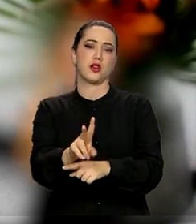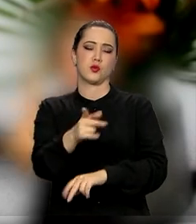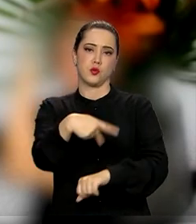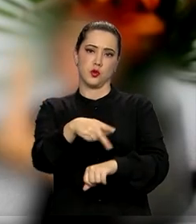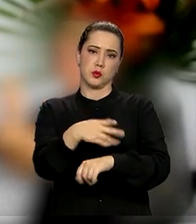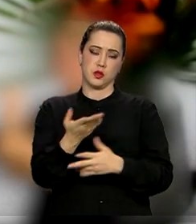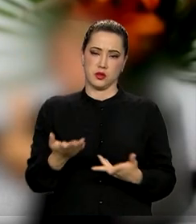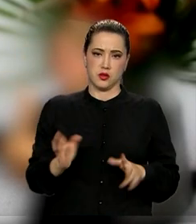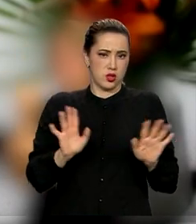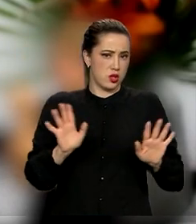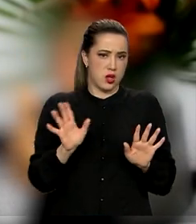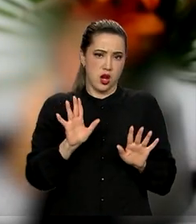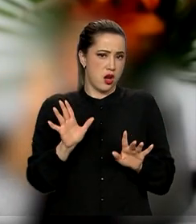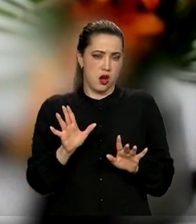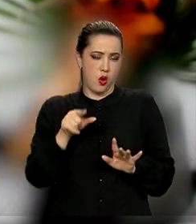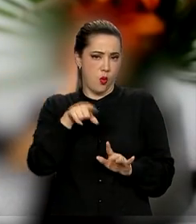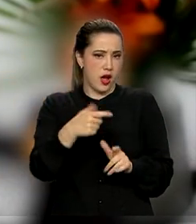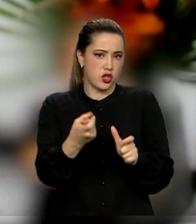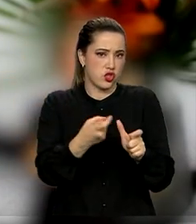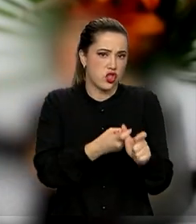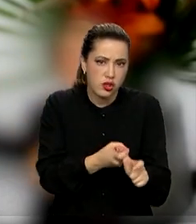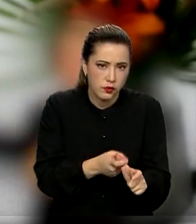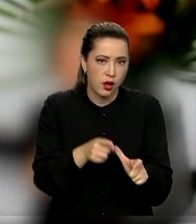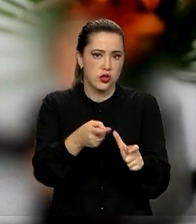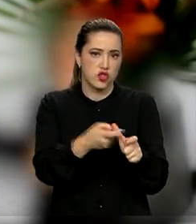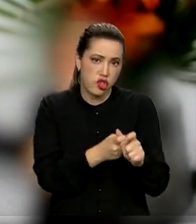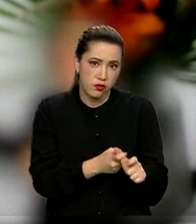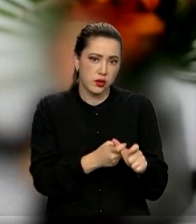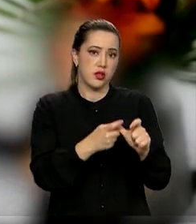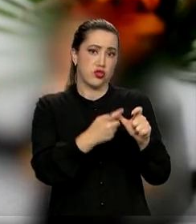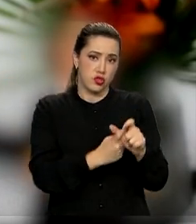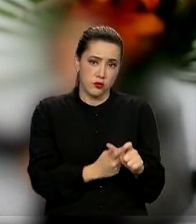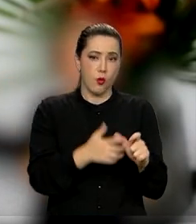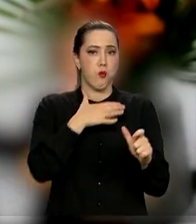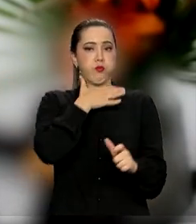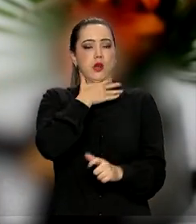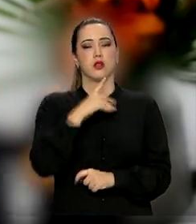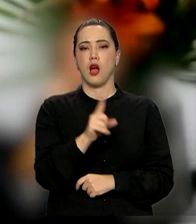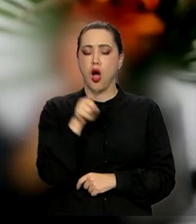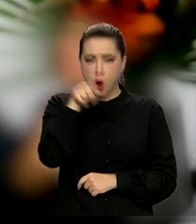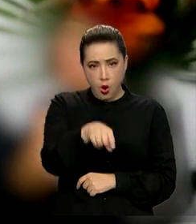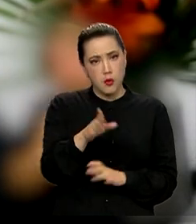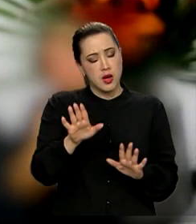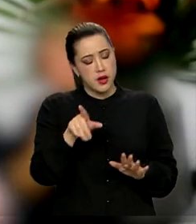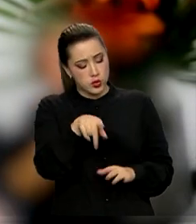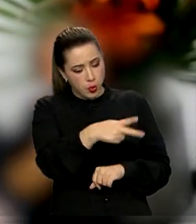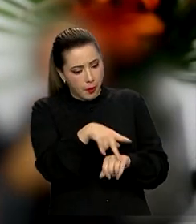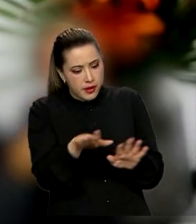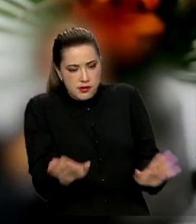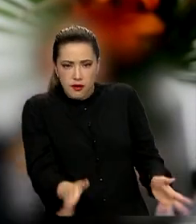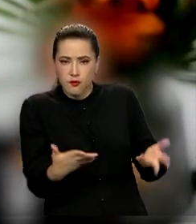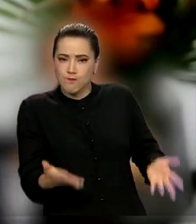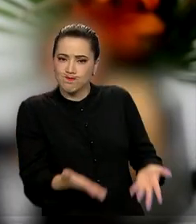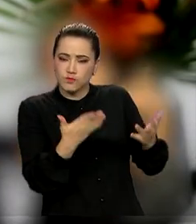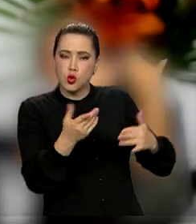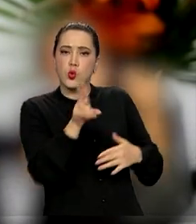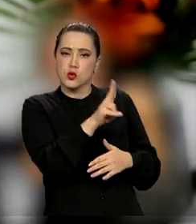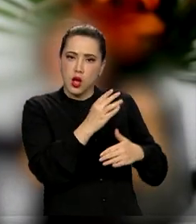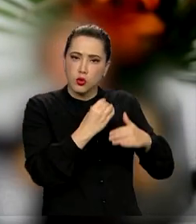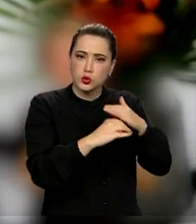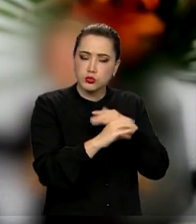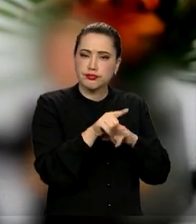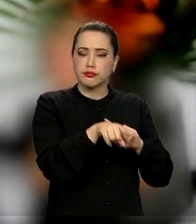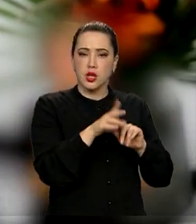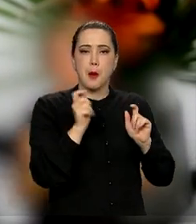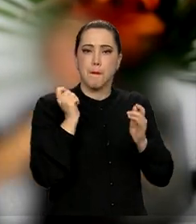países, não de sufocar, mas de emprestar a perspectiva de que o país vai criar condições de investir o dinheiro, se